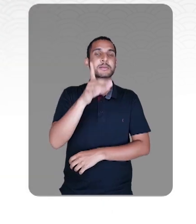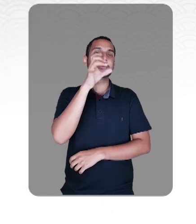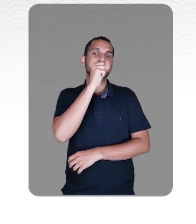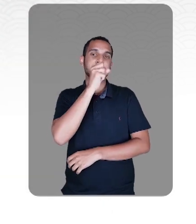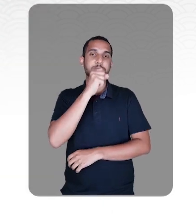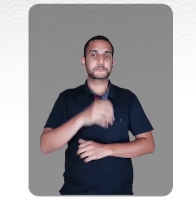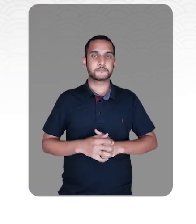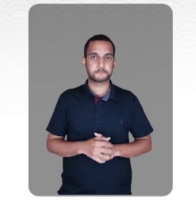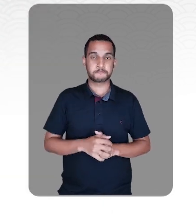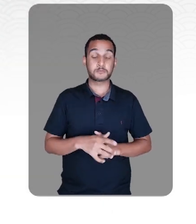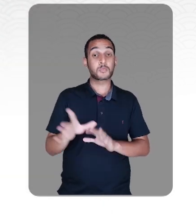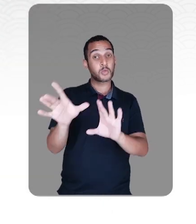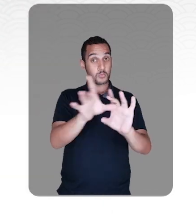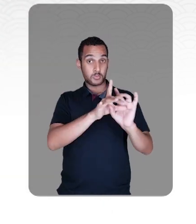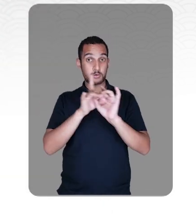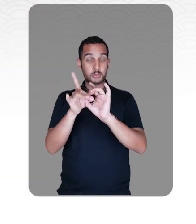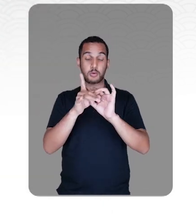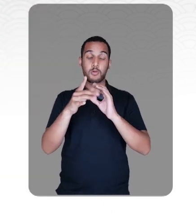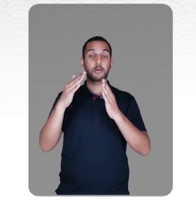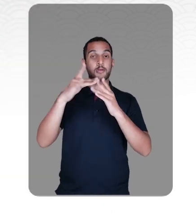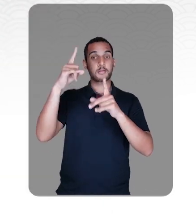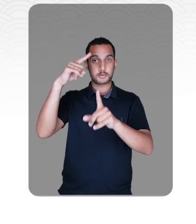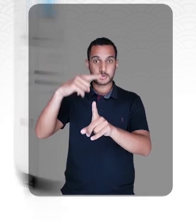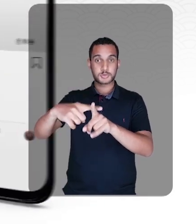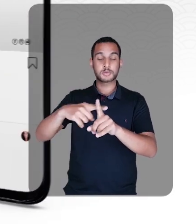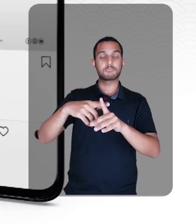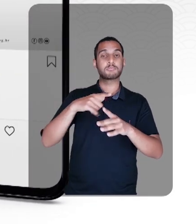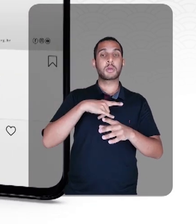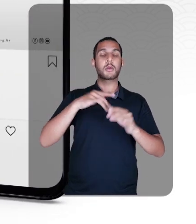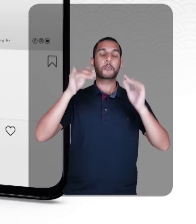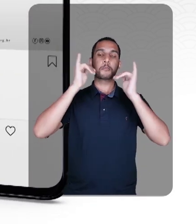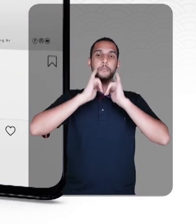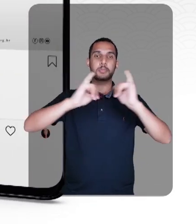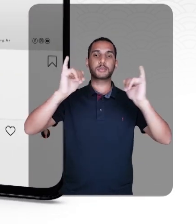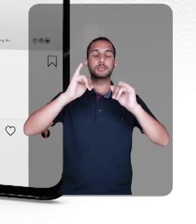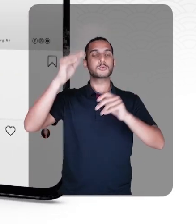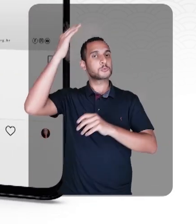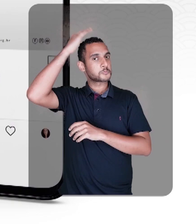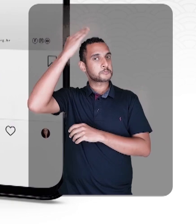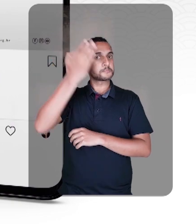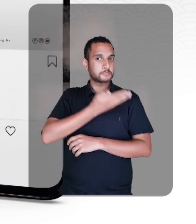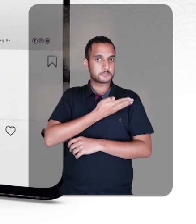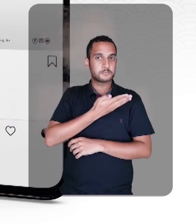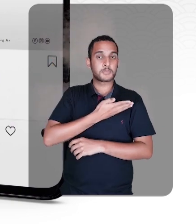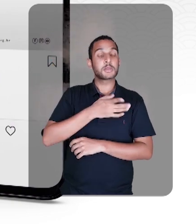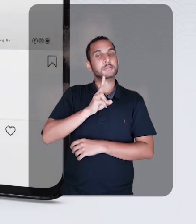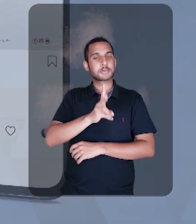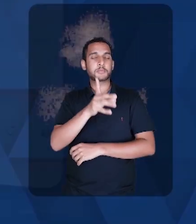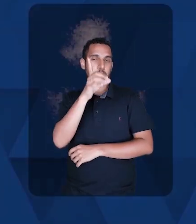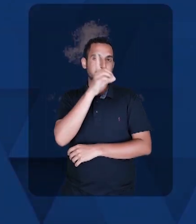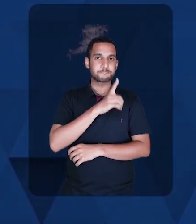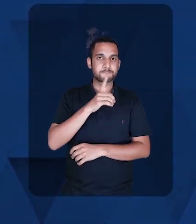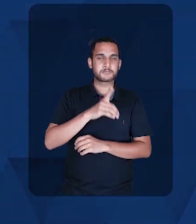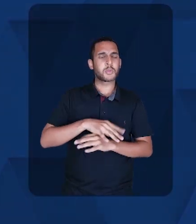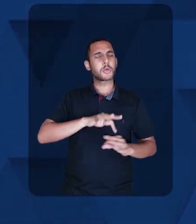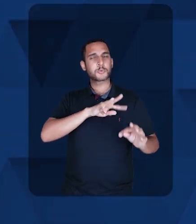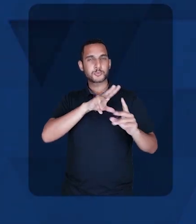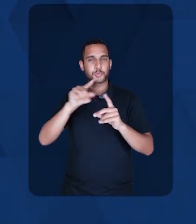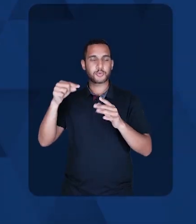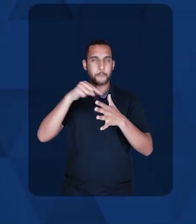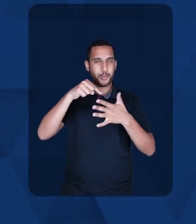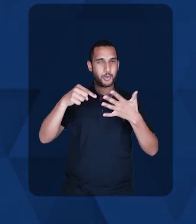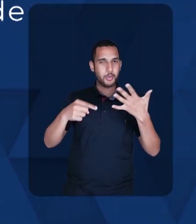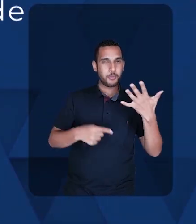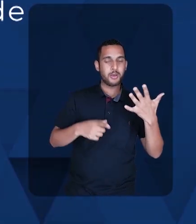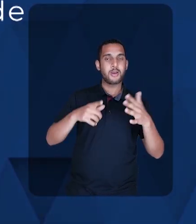sábados. E em comunhão com a Igreja no Mundo, a mensagem do Santo Padre o Papa, aos domingos. Tudo isso